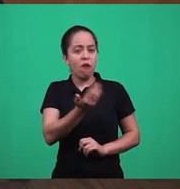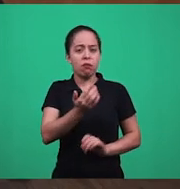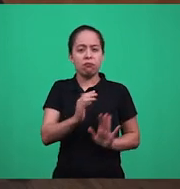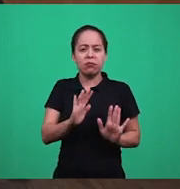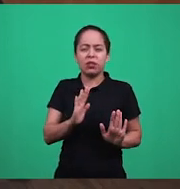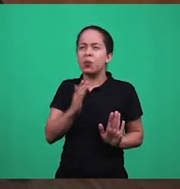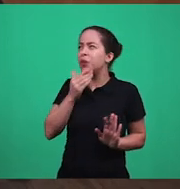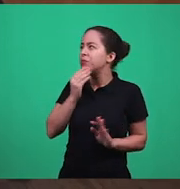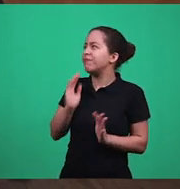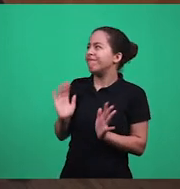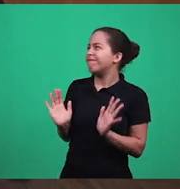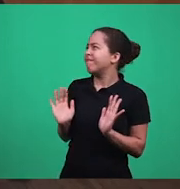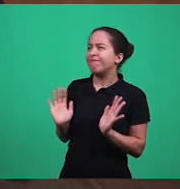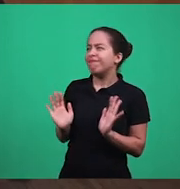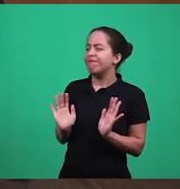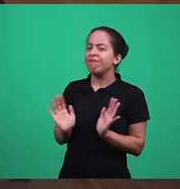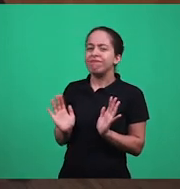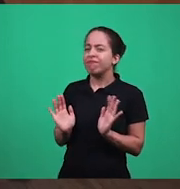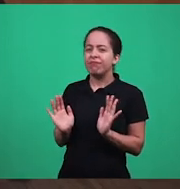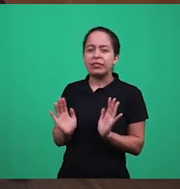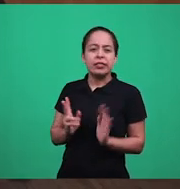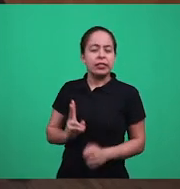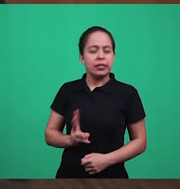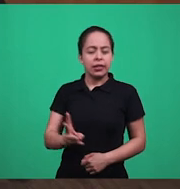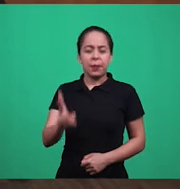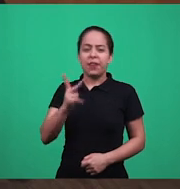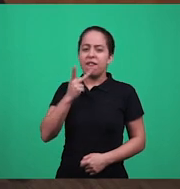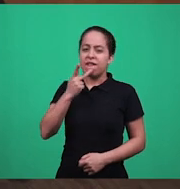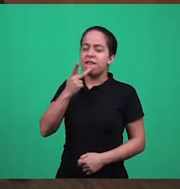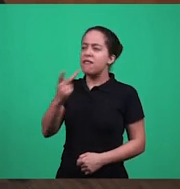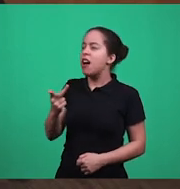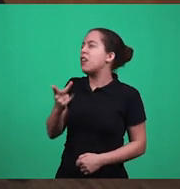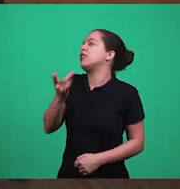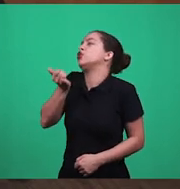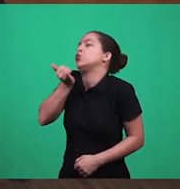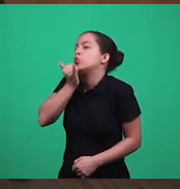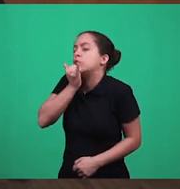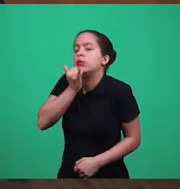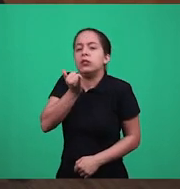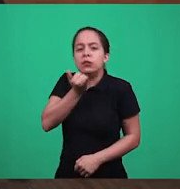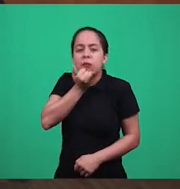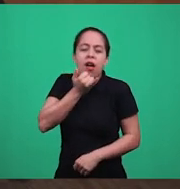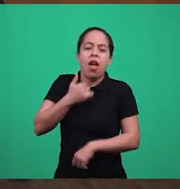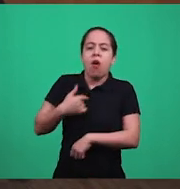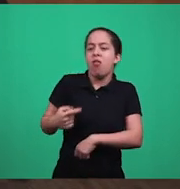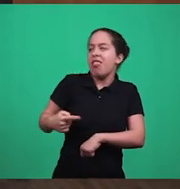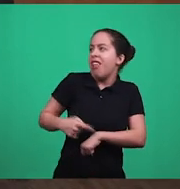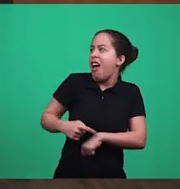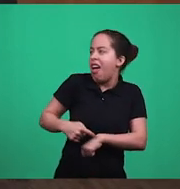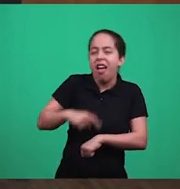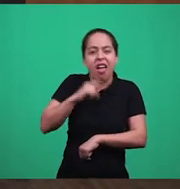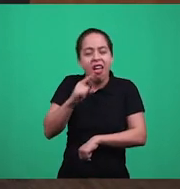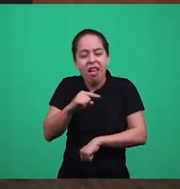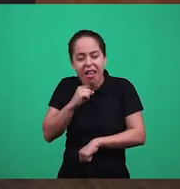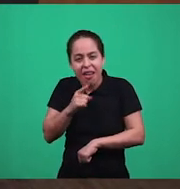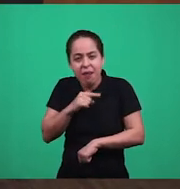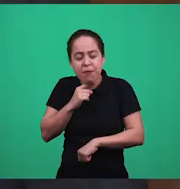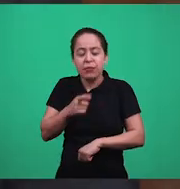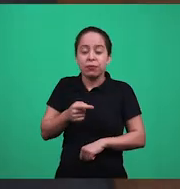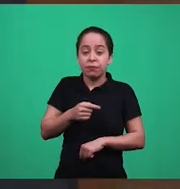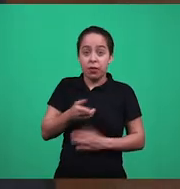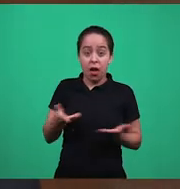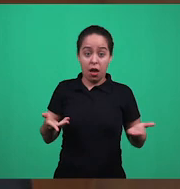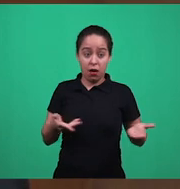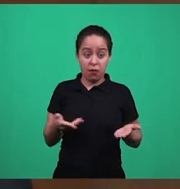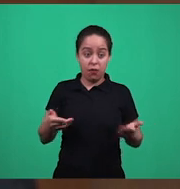cultos, mas ele sempre tem o mesmo argumento: eu não tenho tempo.